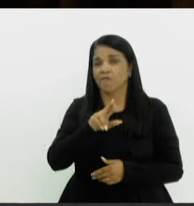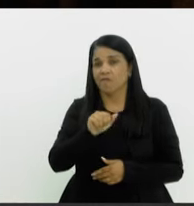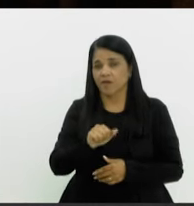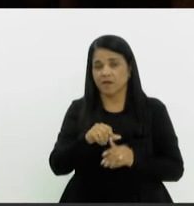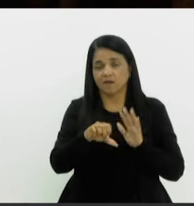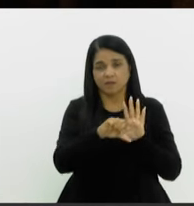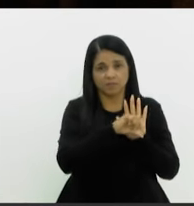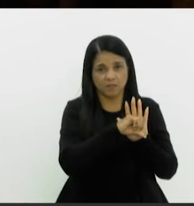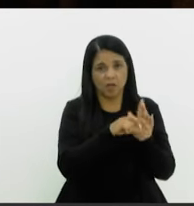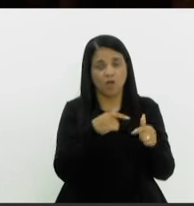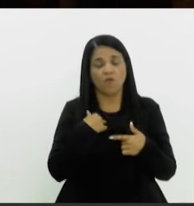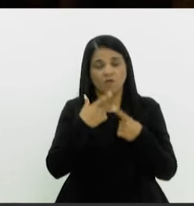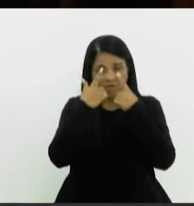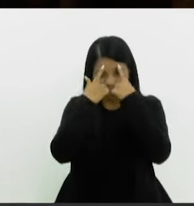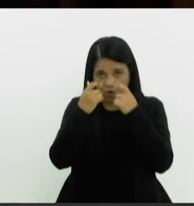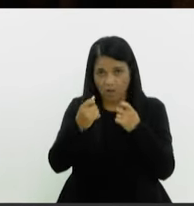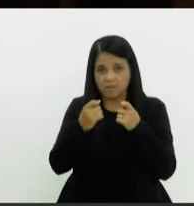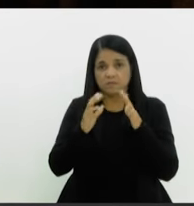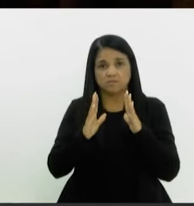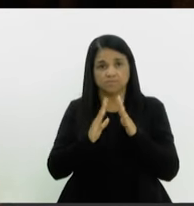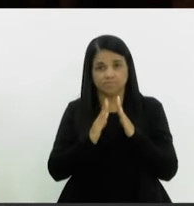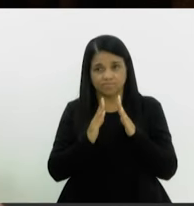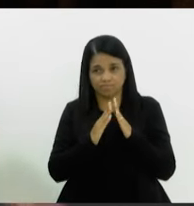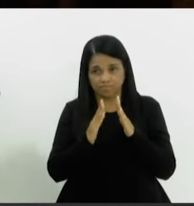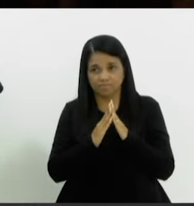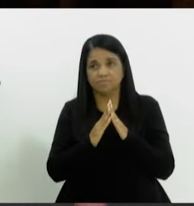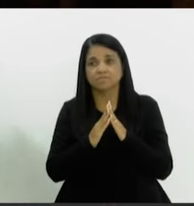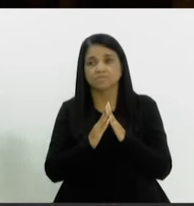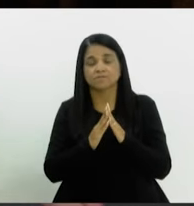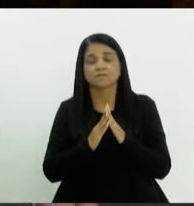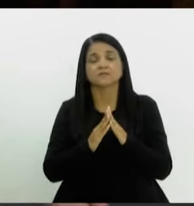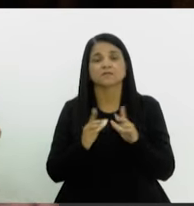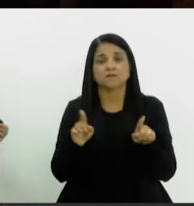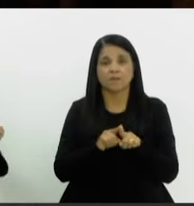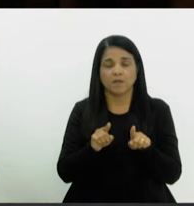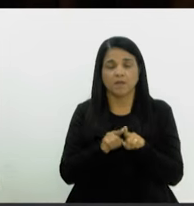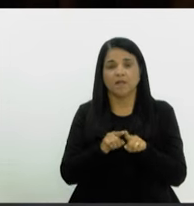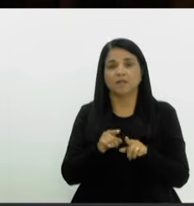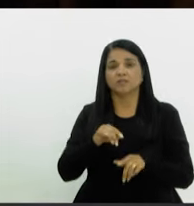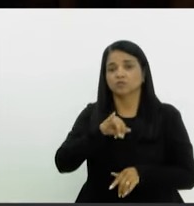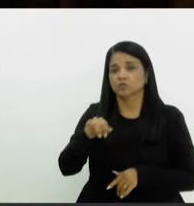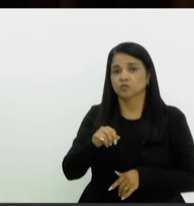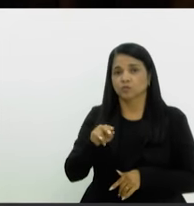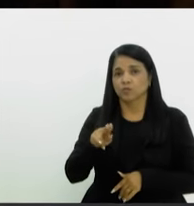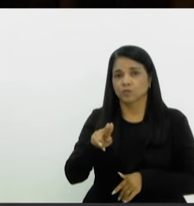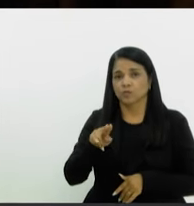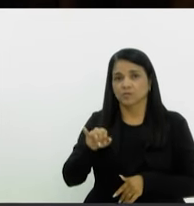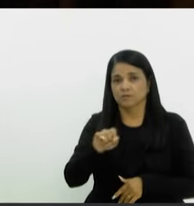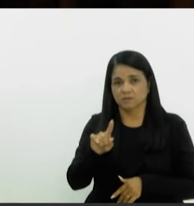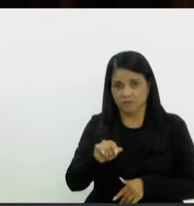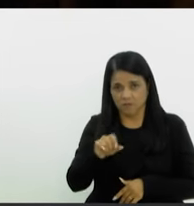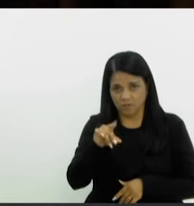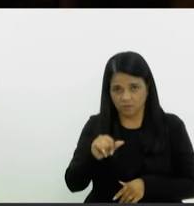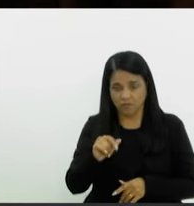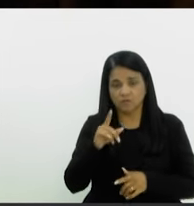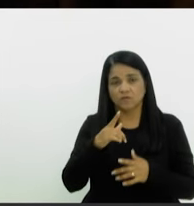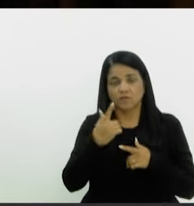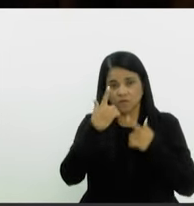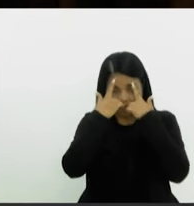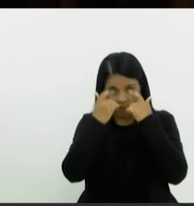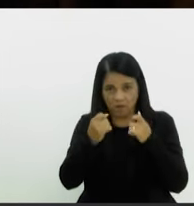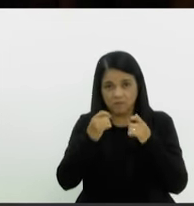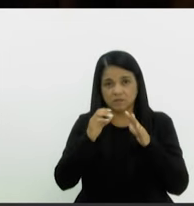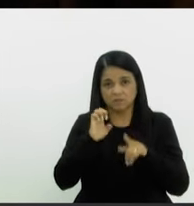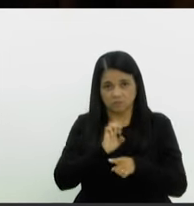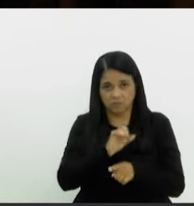violência doméstica fiquei 17 anos na no primeiro juizado de violência doméstica aqui do Rio e tem uma uma vida dedicada